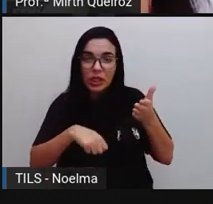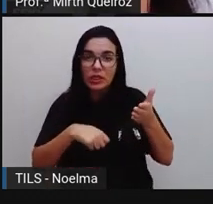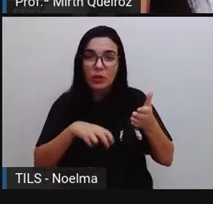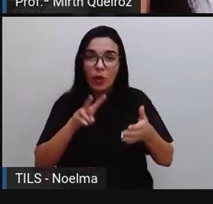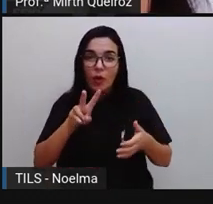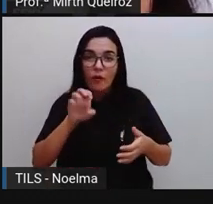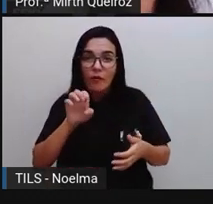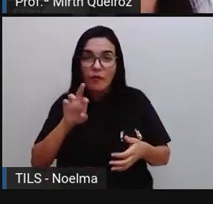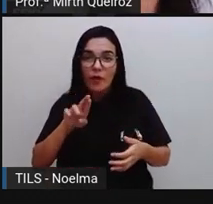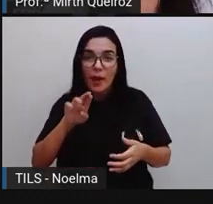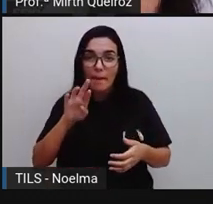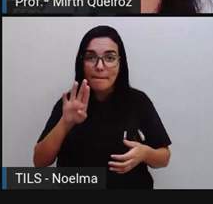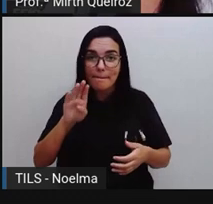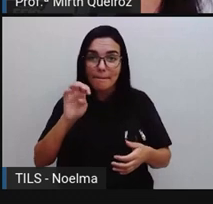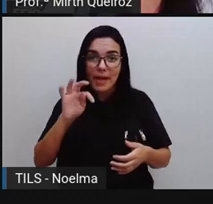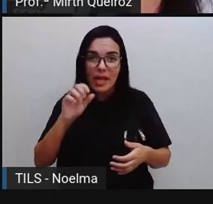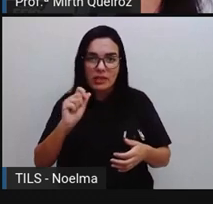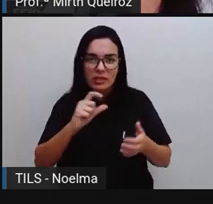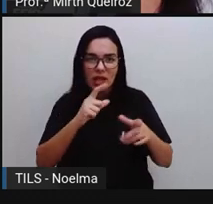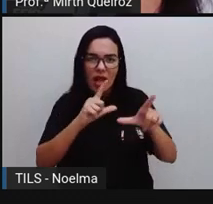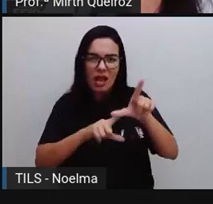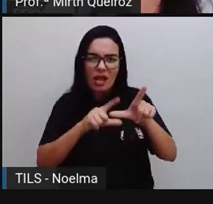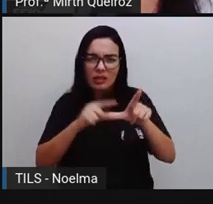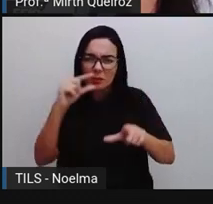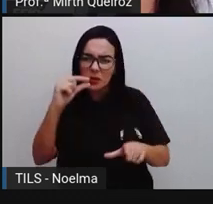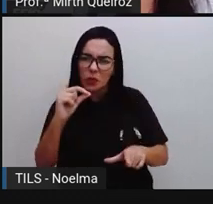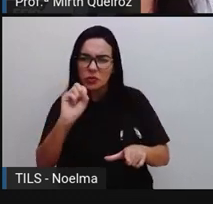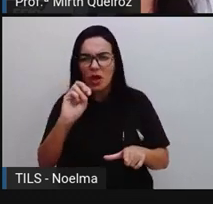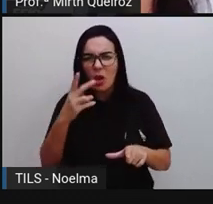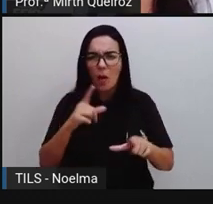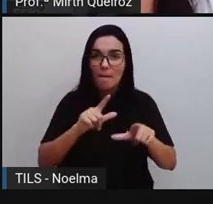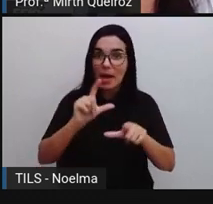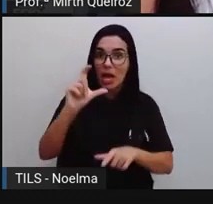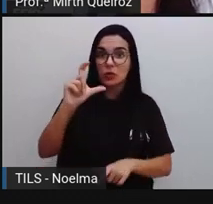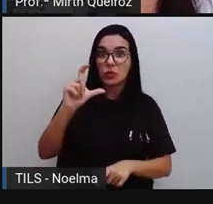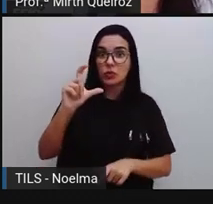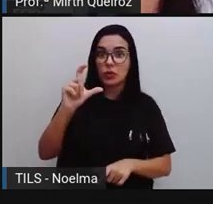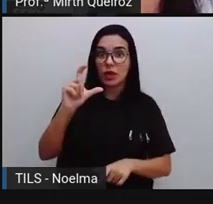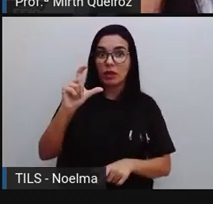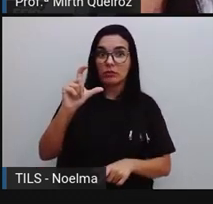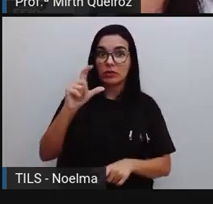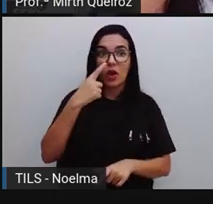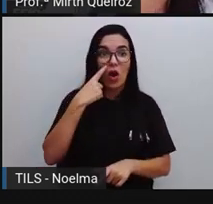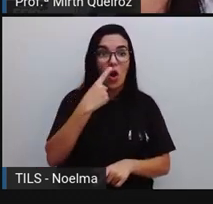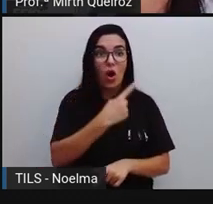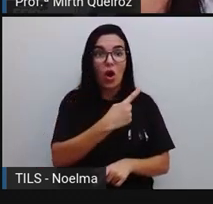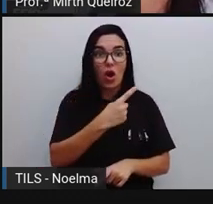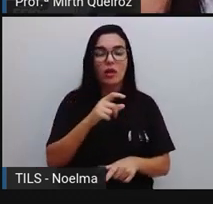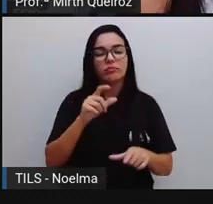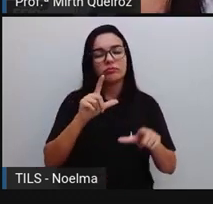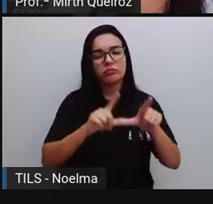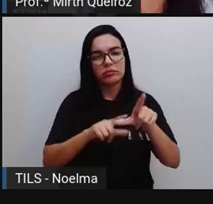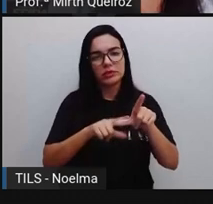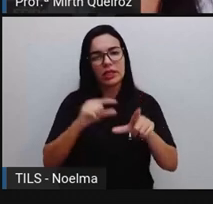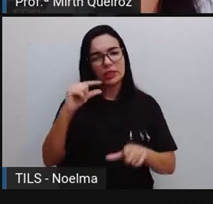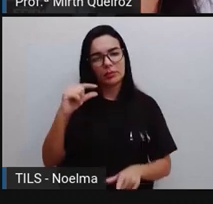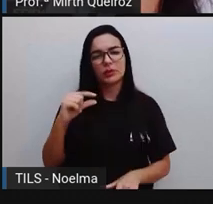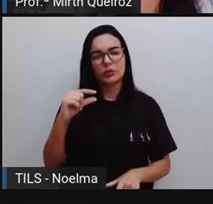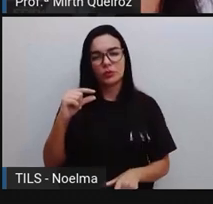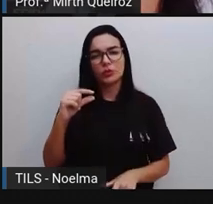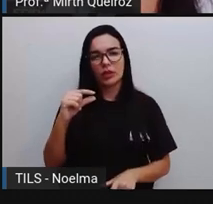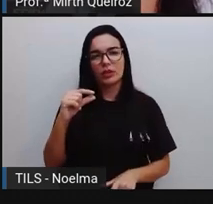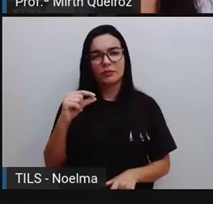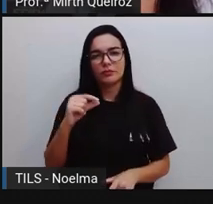Em letras maiúsculas ou minúsculas? A gente tem aí em letra minúscula,